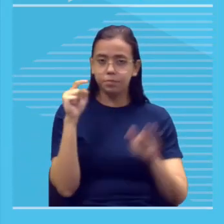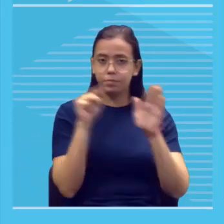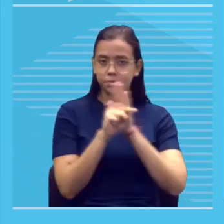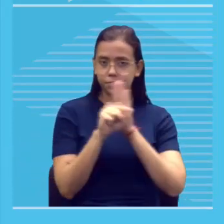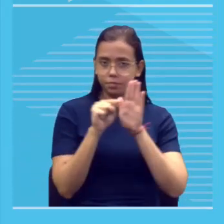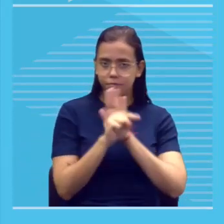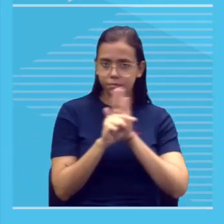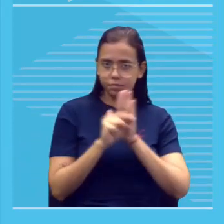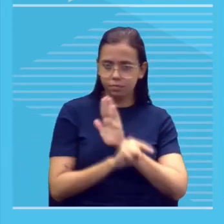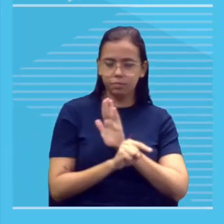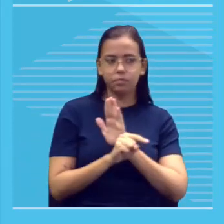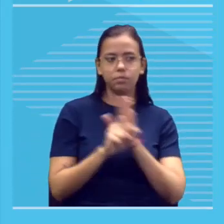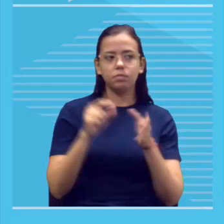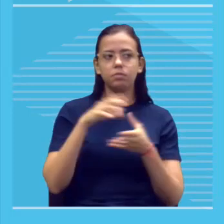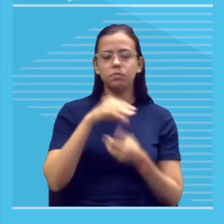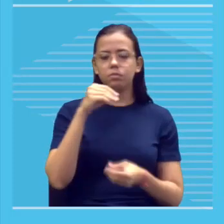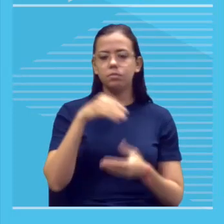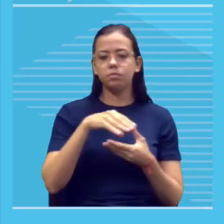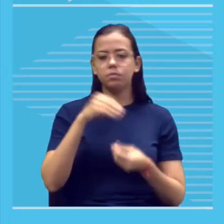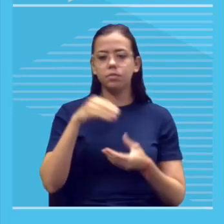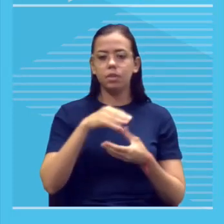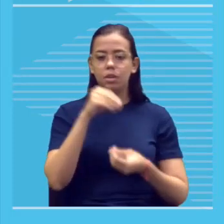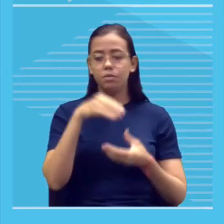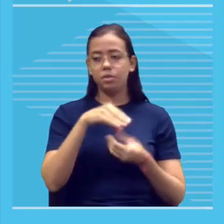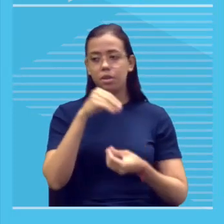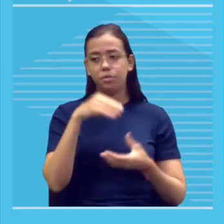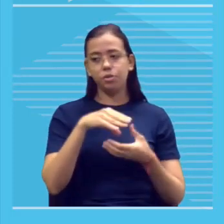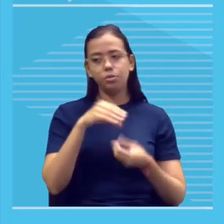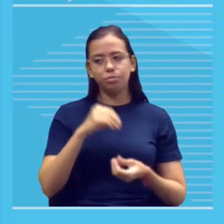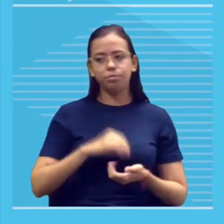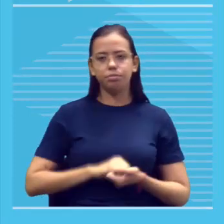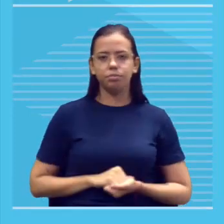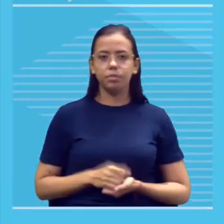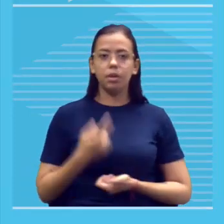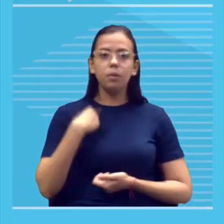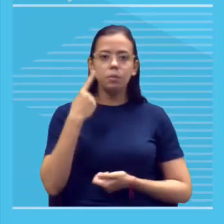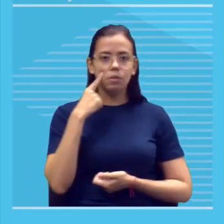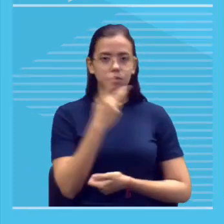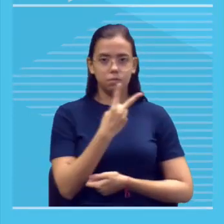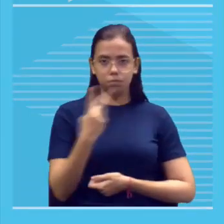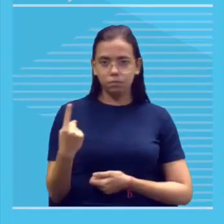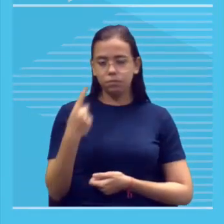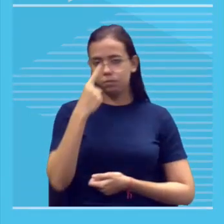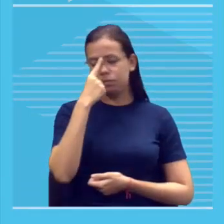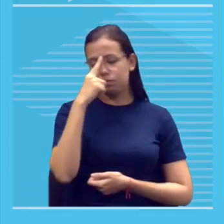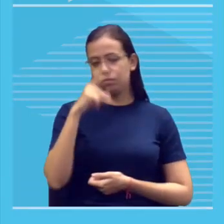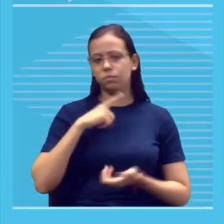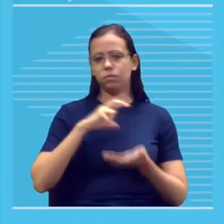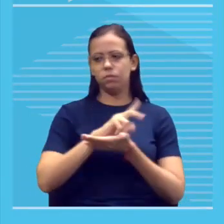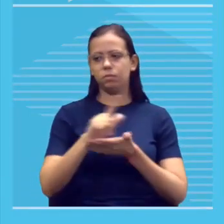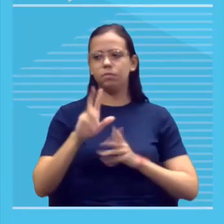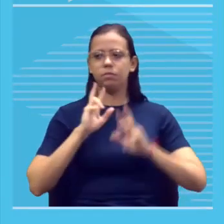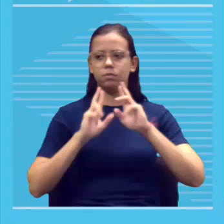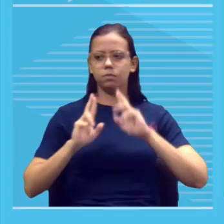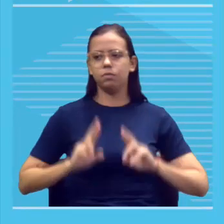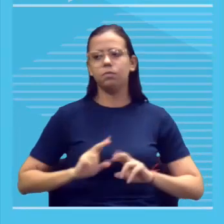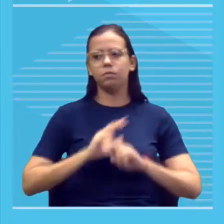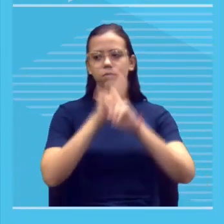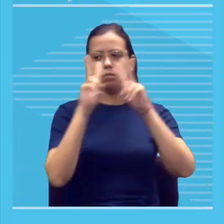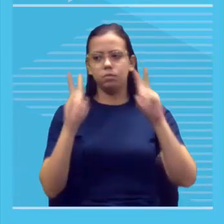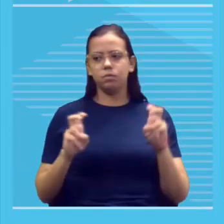esse espíritos certo e ele obteu diversas respostas sobre diversos assuntos